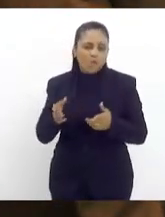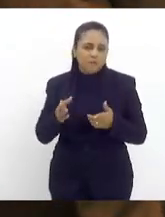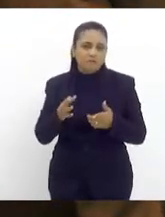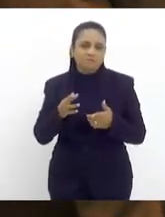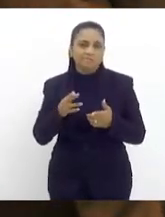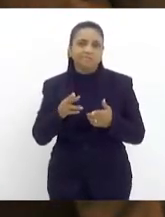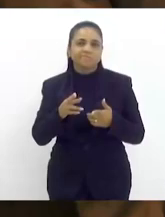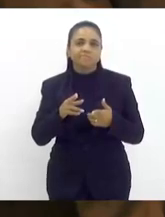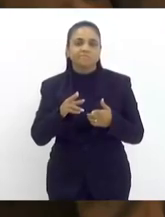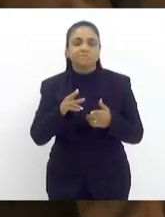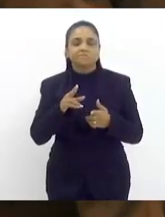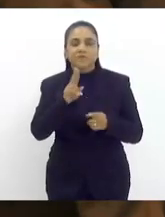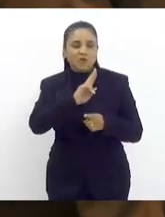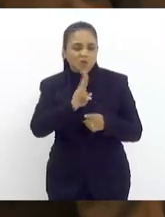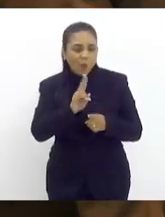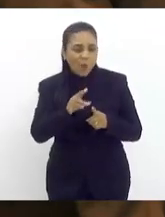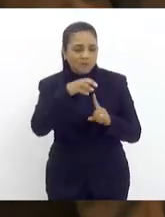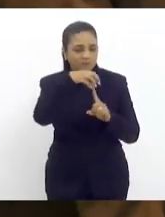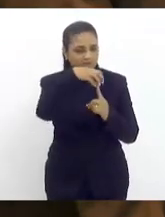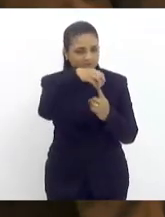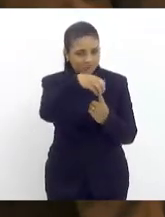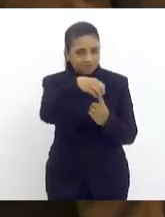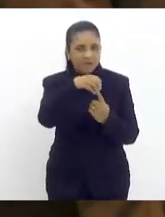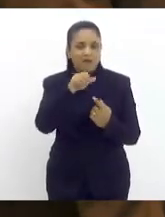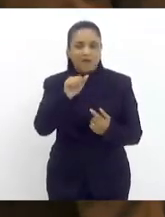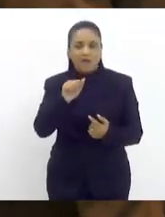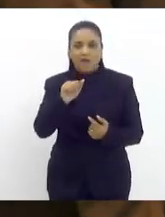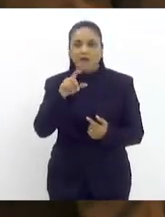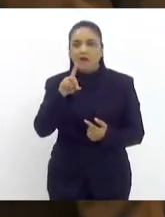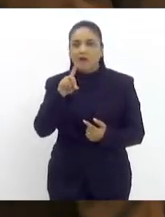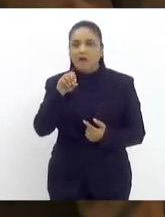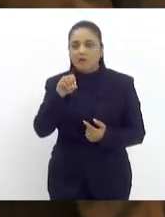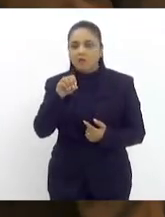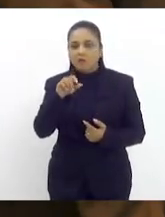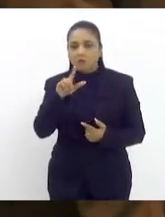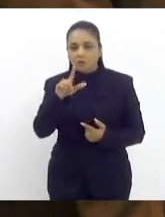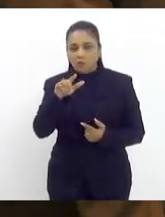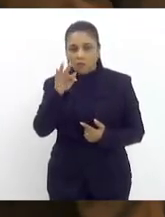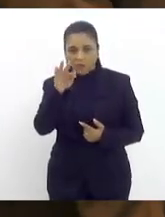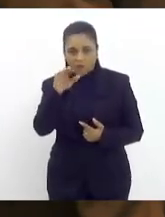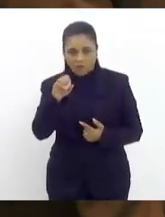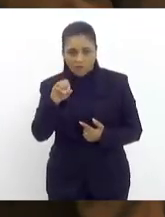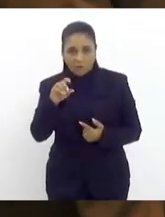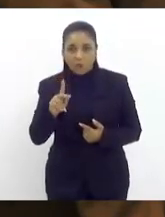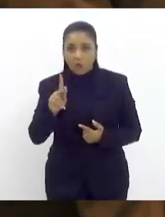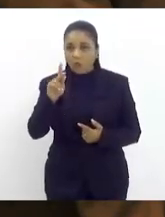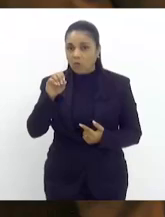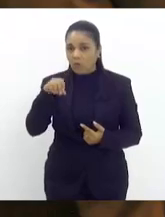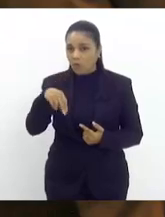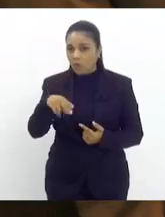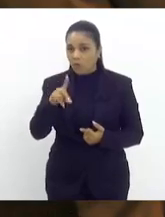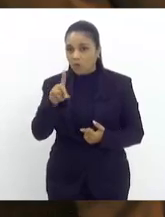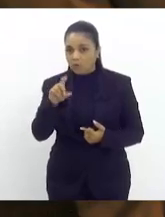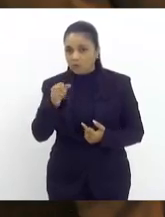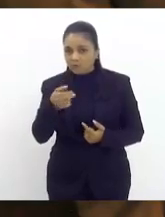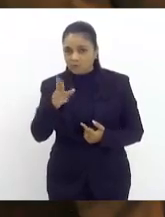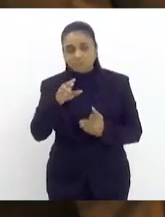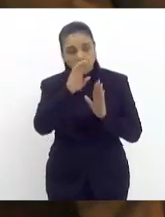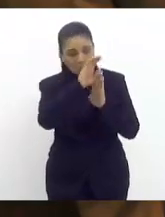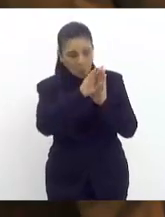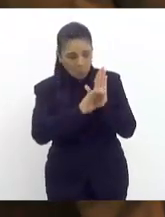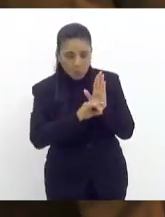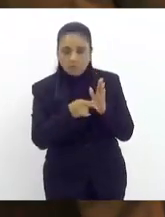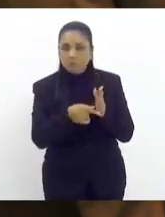Em relação ao nome do querido Adolfo Conder, nós recebemos aqui o seu currículo, mas, para